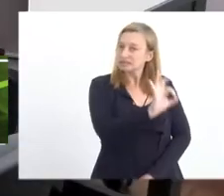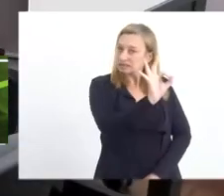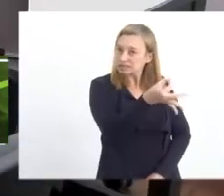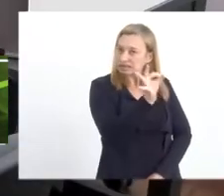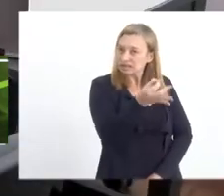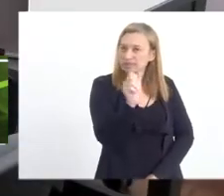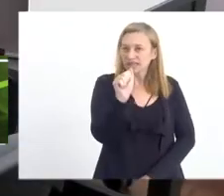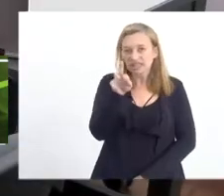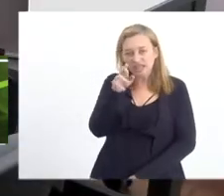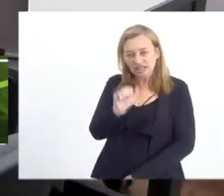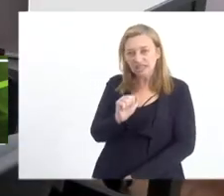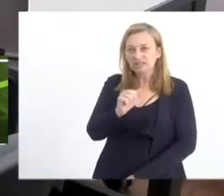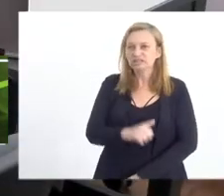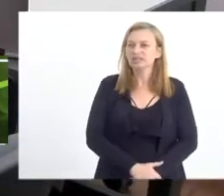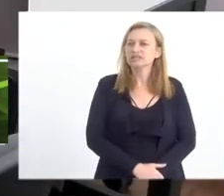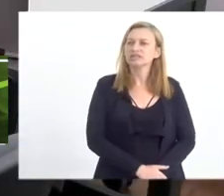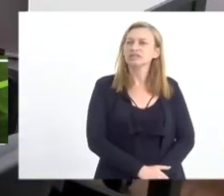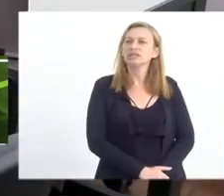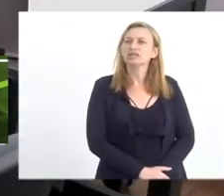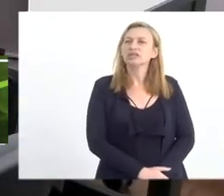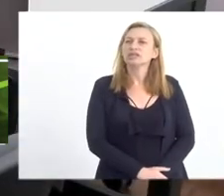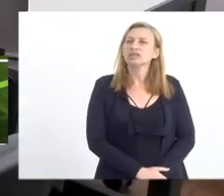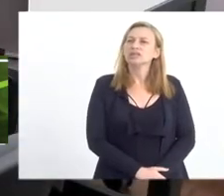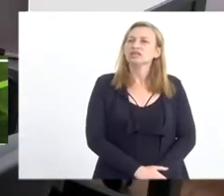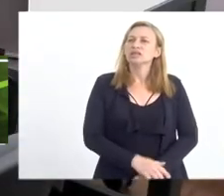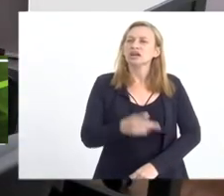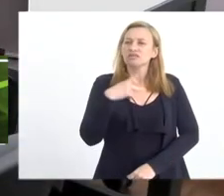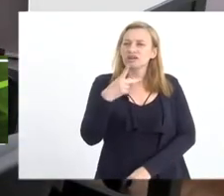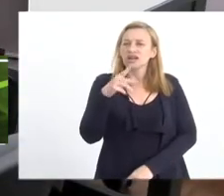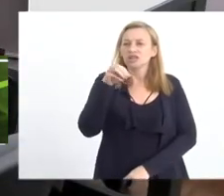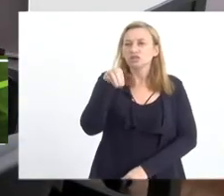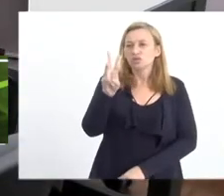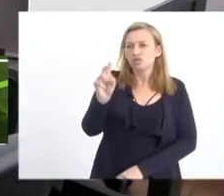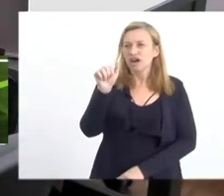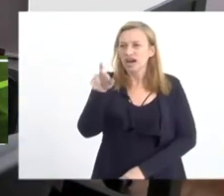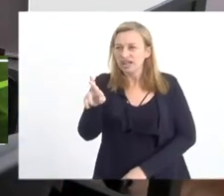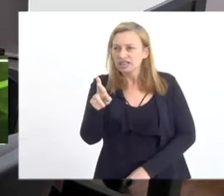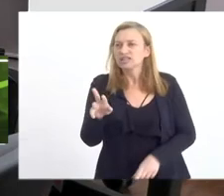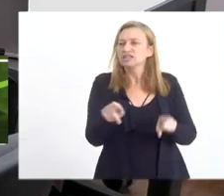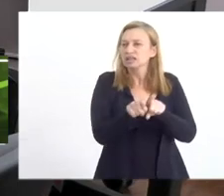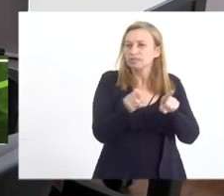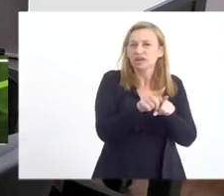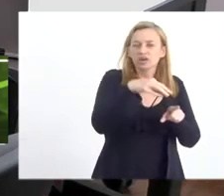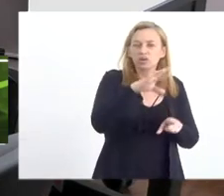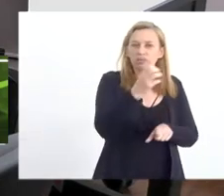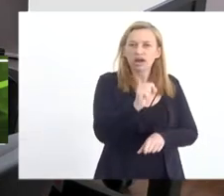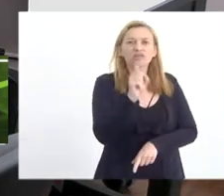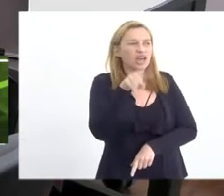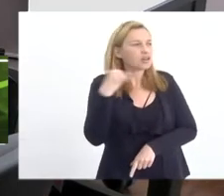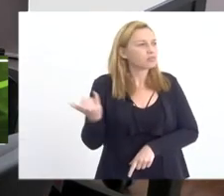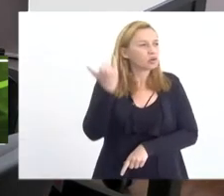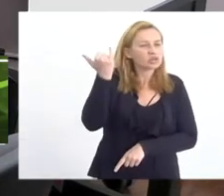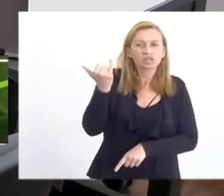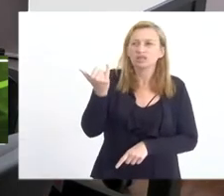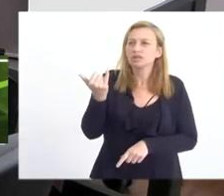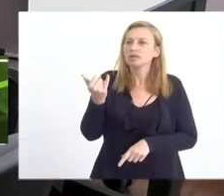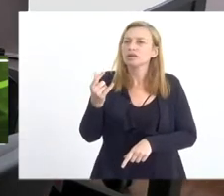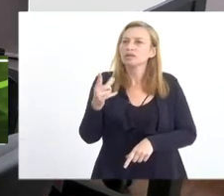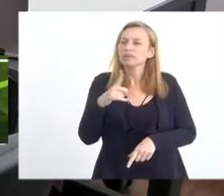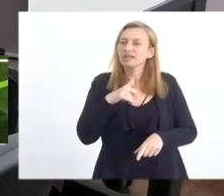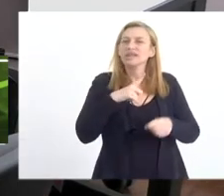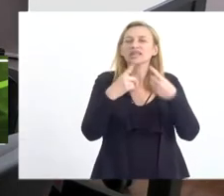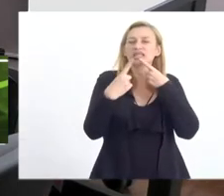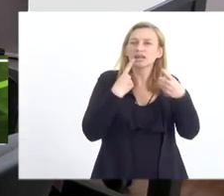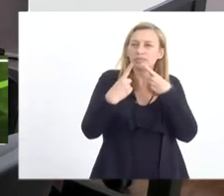Exatamente, Adriana Baltazar. A colocação do Wagner, do Marcos, é de suma importância justamente para gerar esse